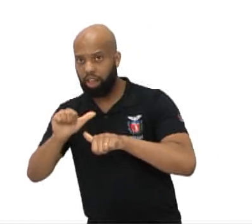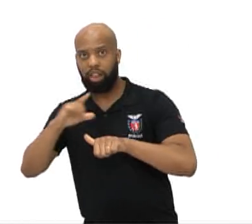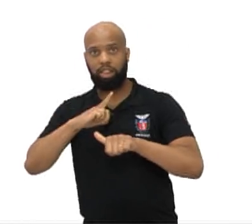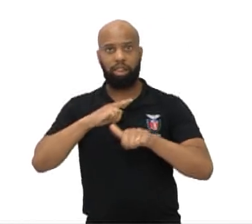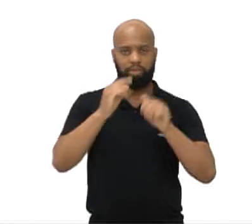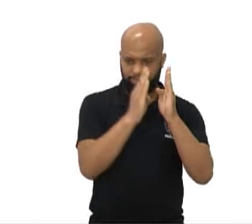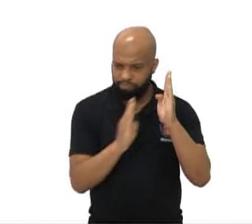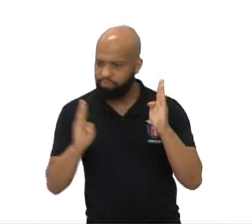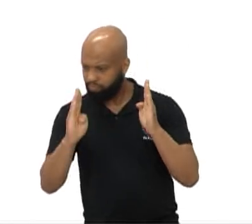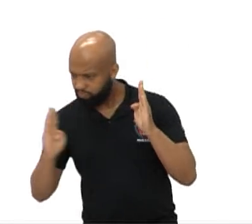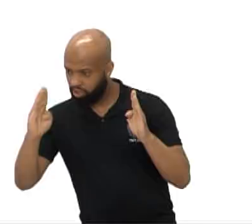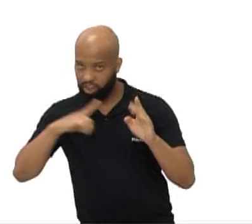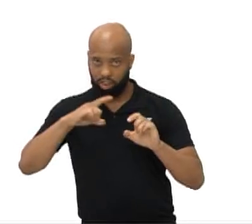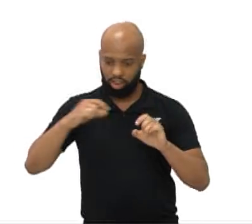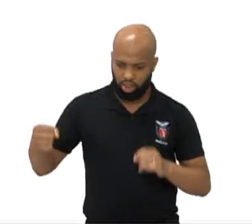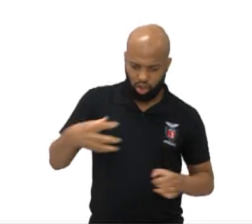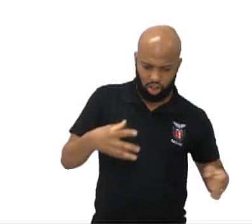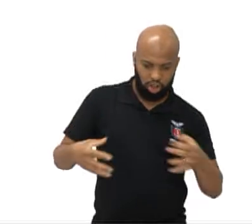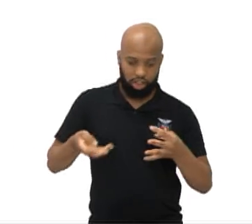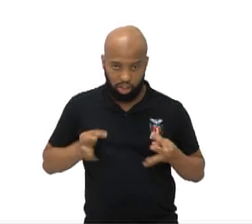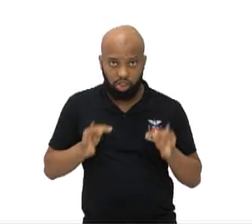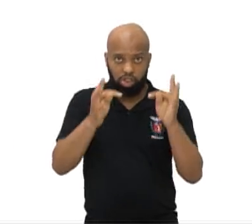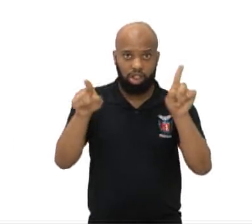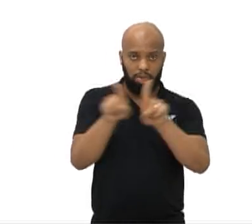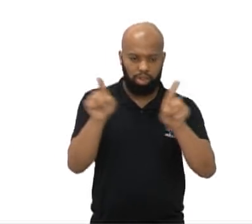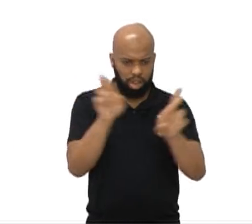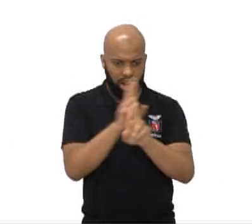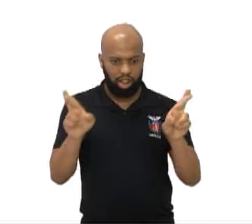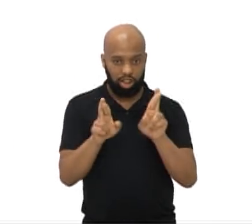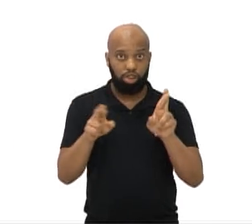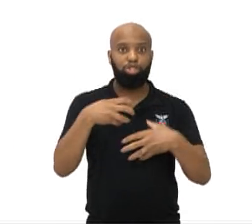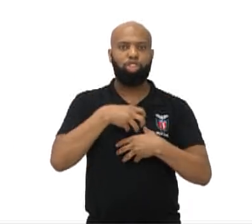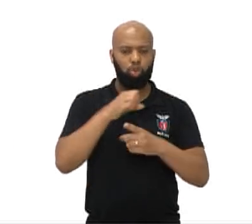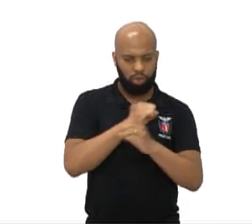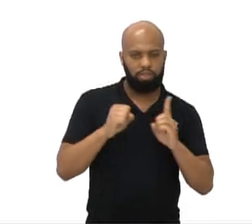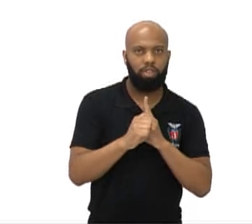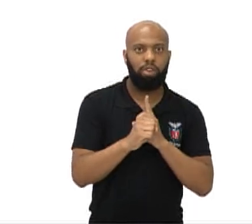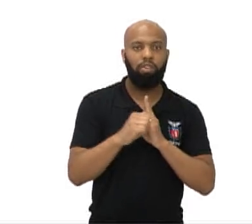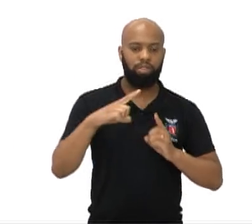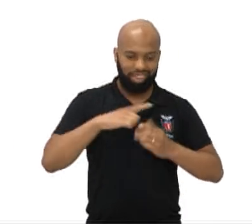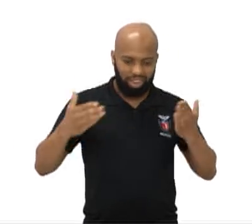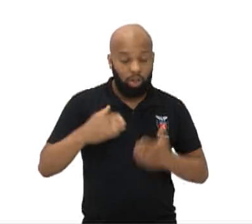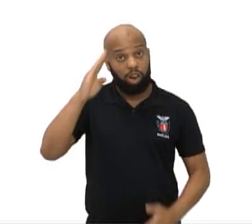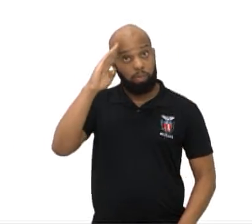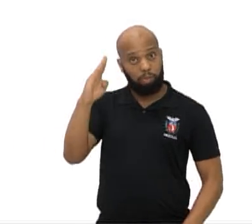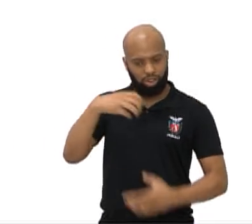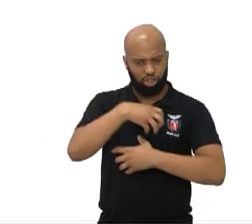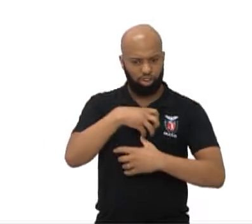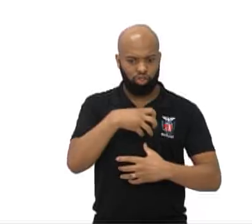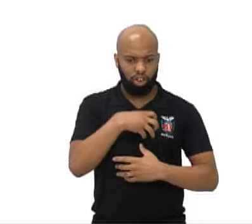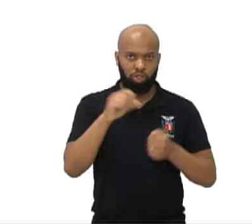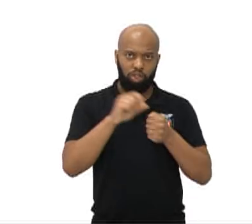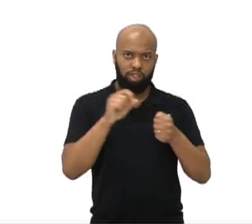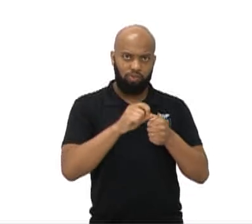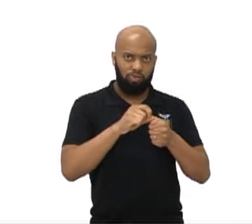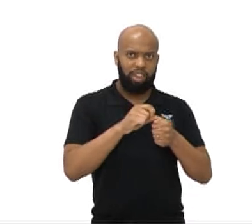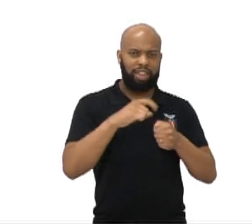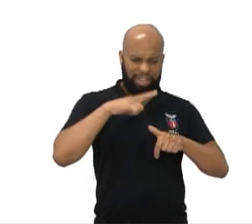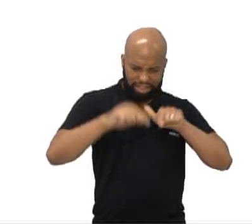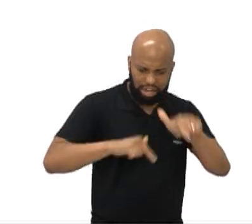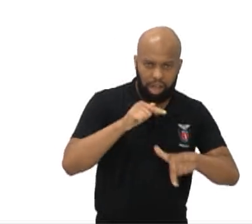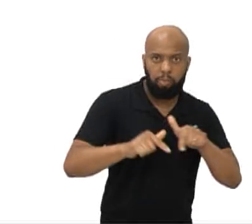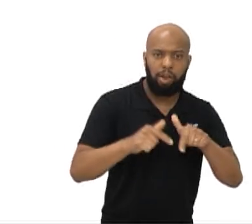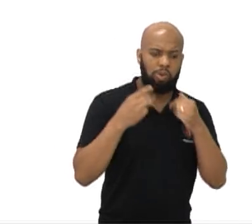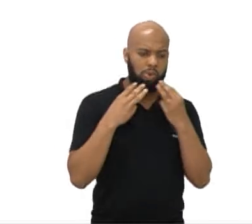a partir da criação de novas tecnologias e relações sociais. Dentre os principais modos de produção definidos por